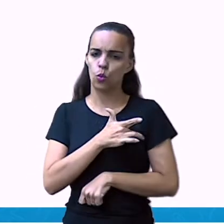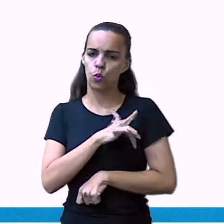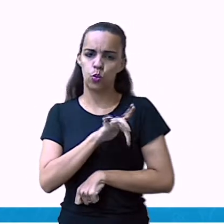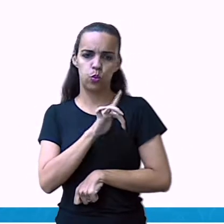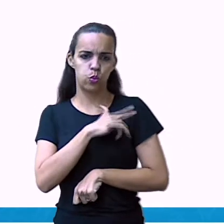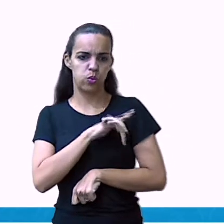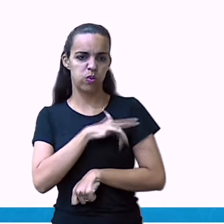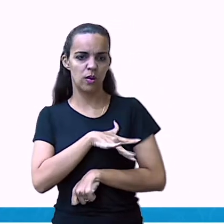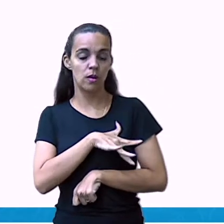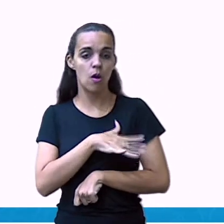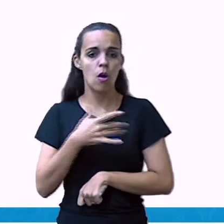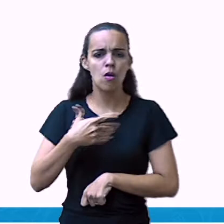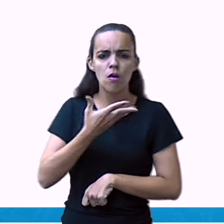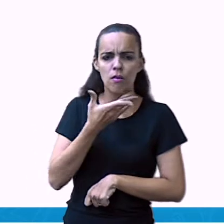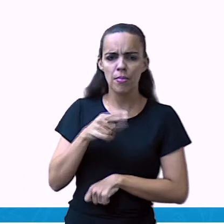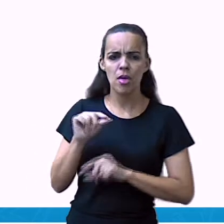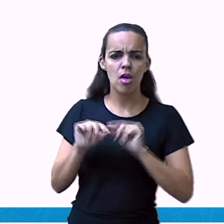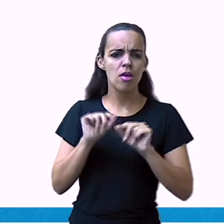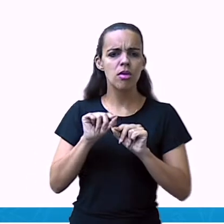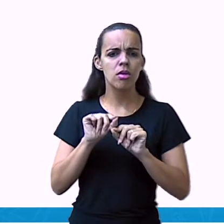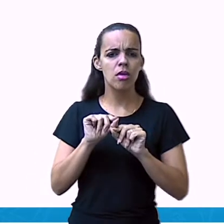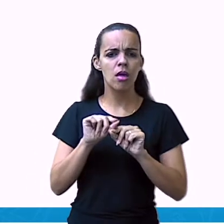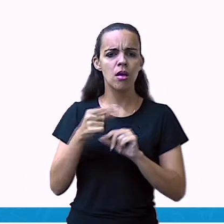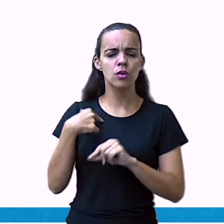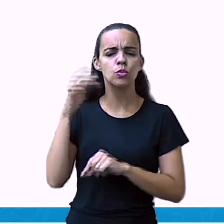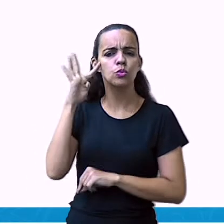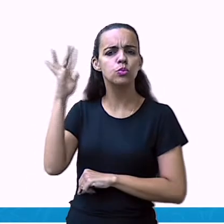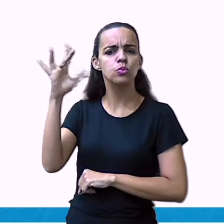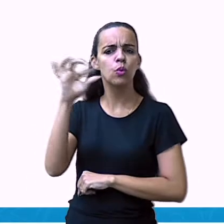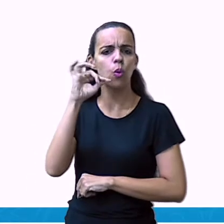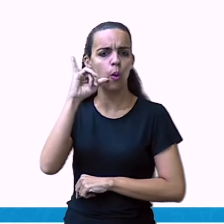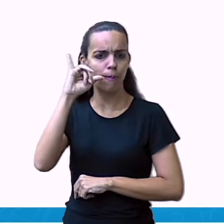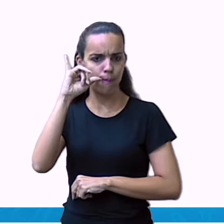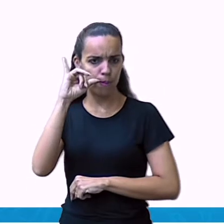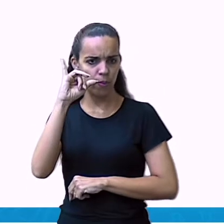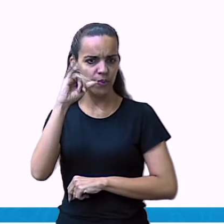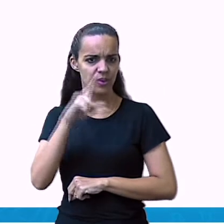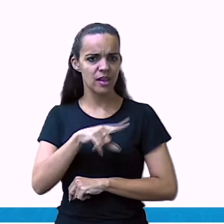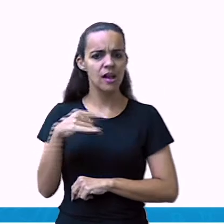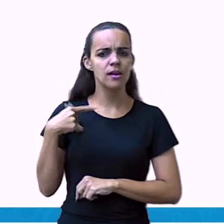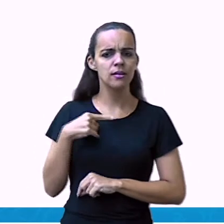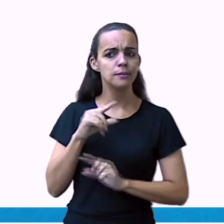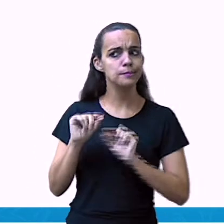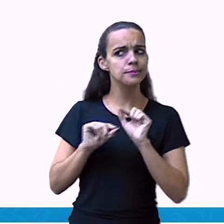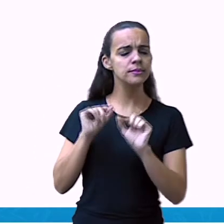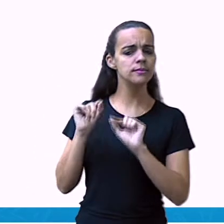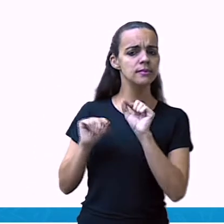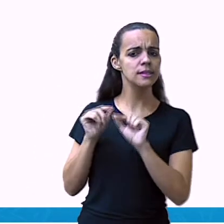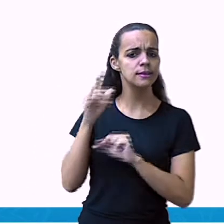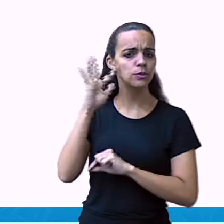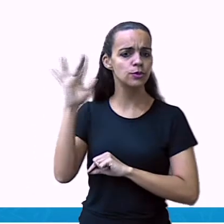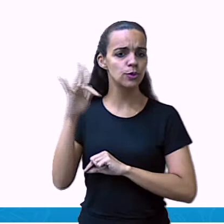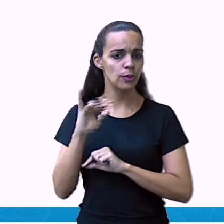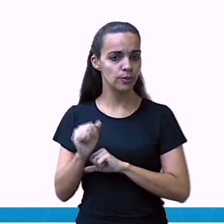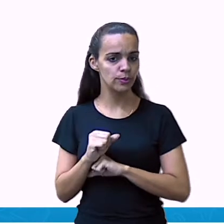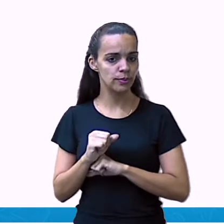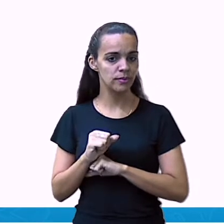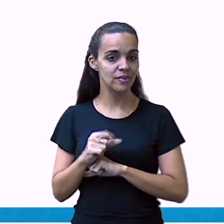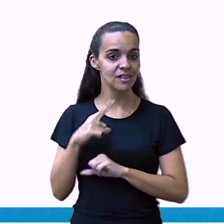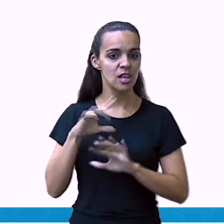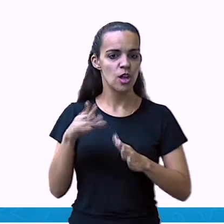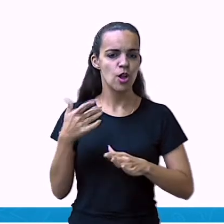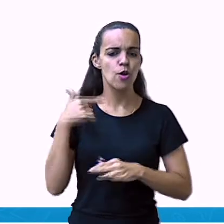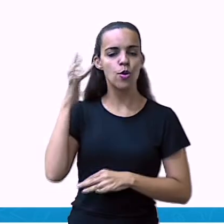Com quem sonha o Saci? Saci, com quem será? Eu sonho